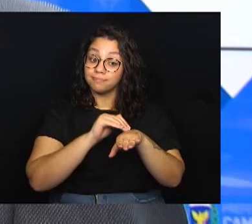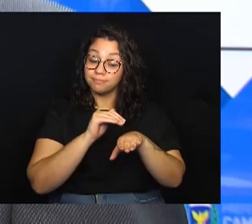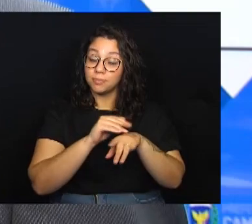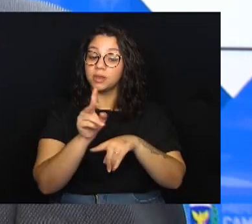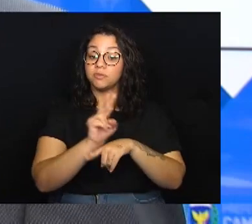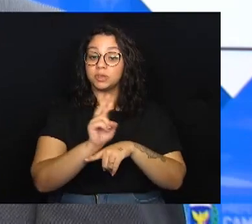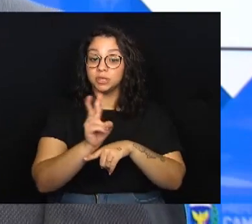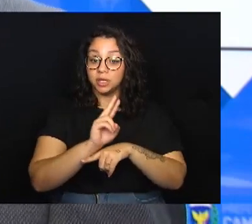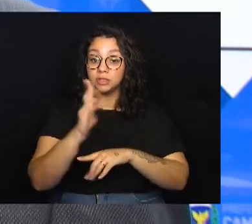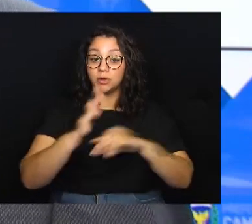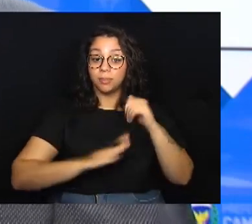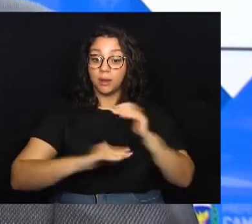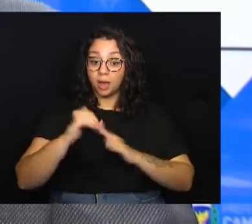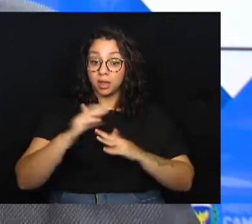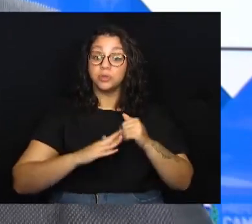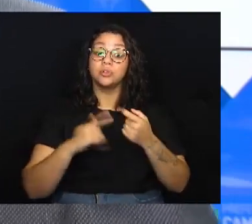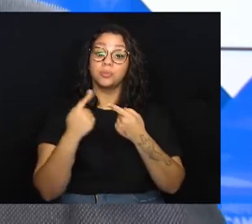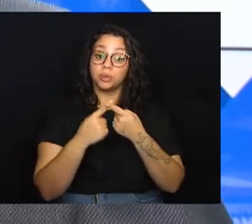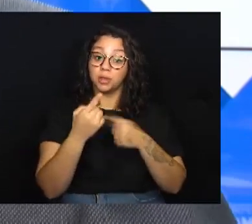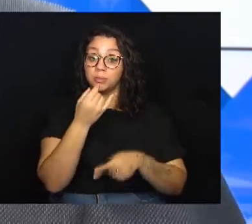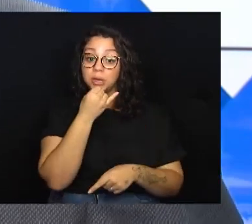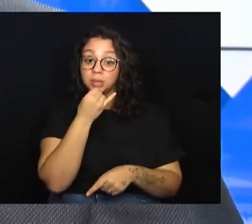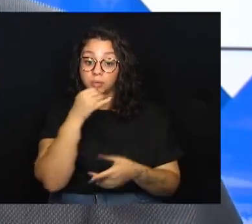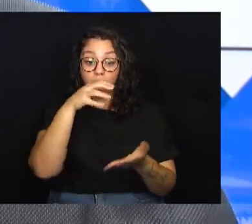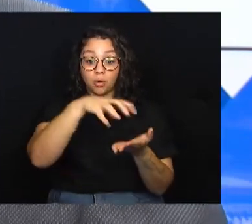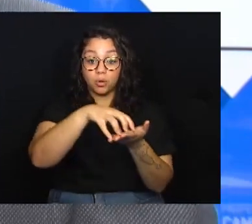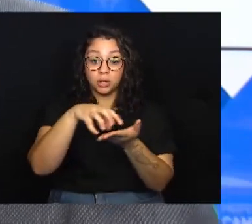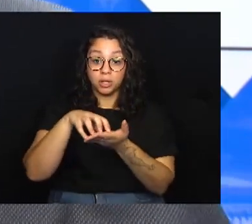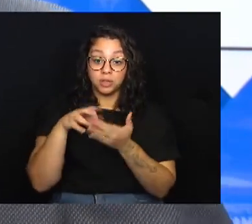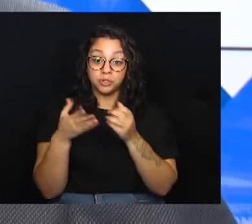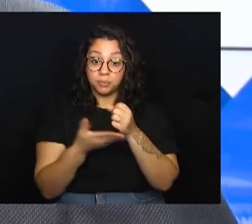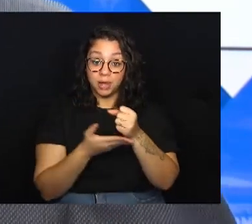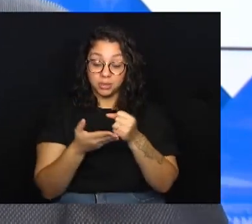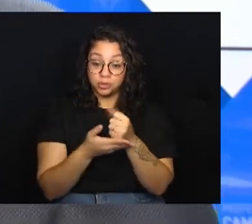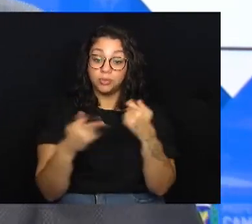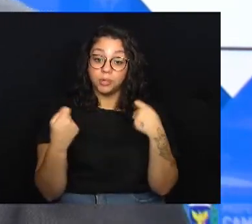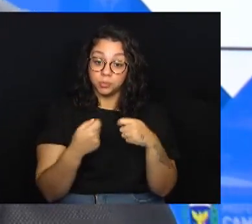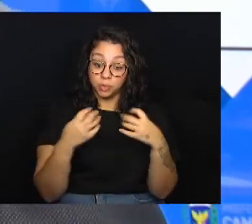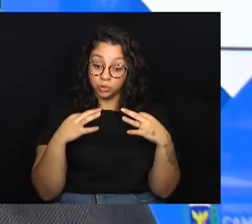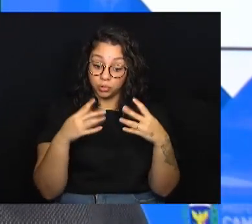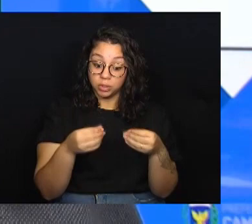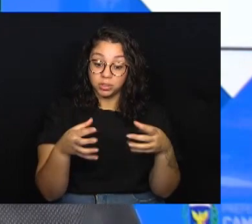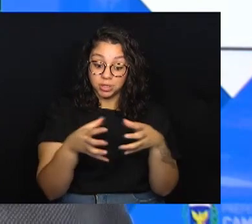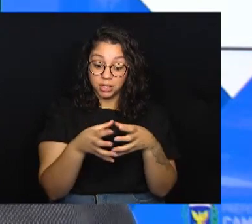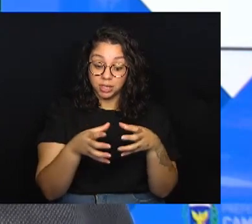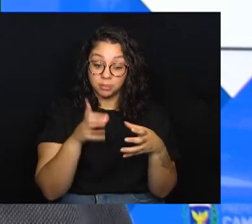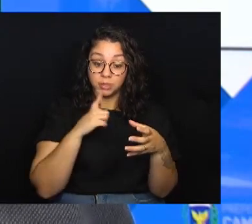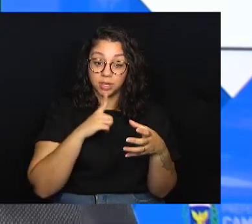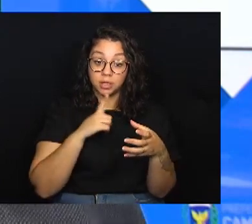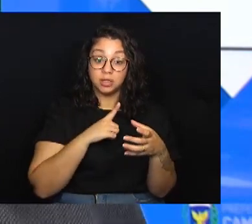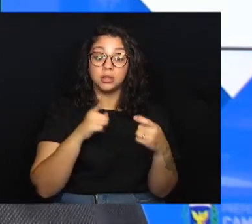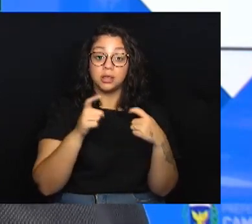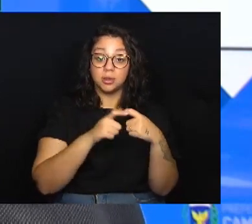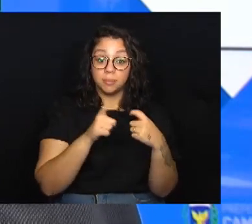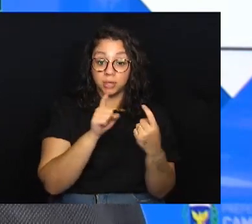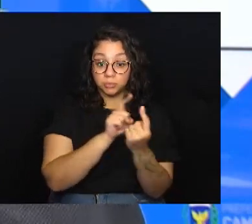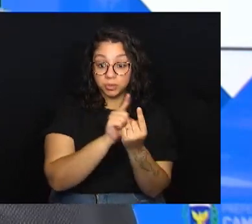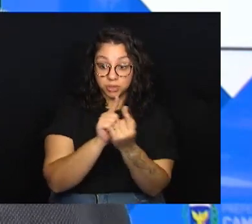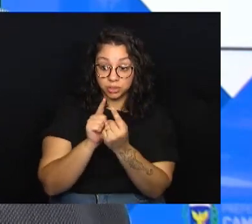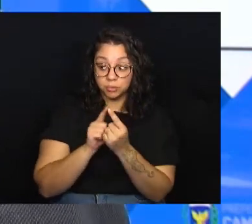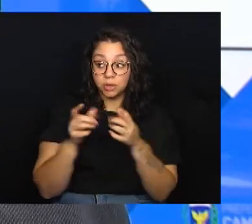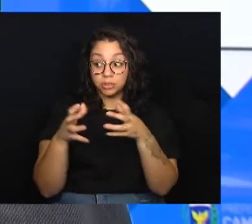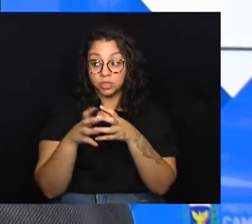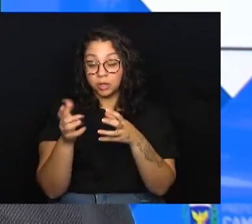essa execução, até por conta de que, por exemplo, nas unidades básicas, nós precisamos que todas as equipes tenham os médicos para fazer o atendimento das equipes, e